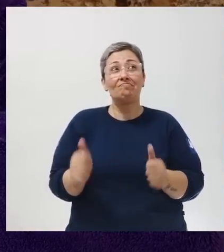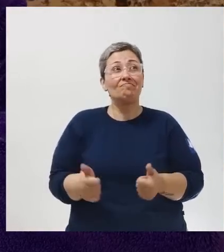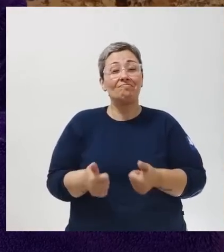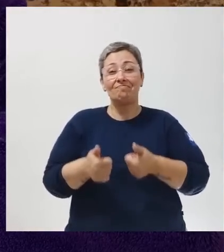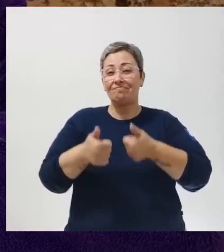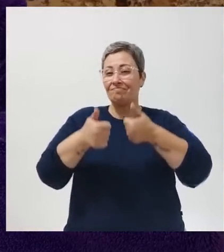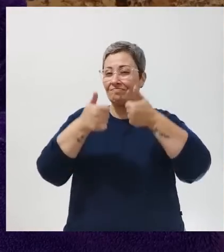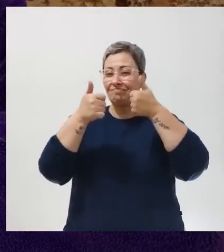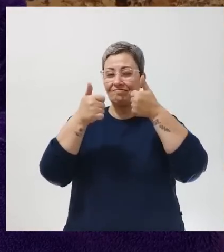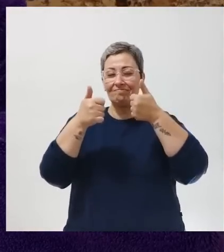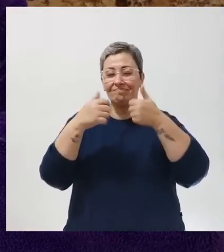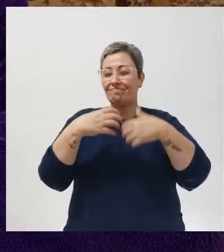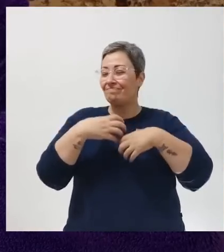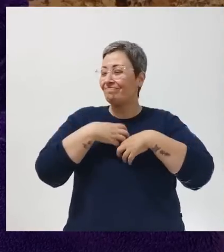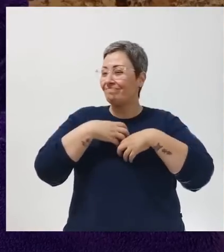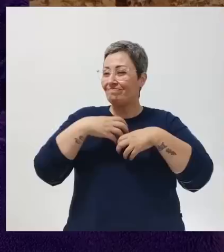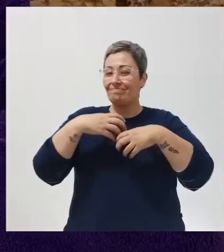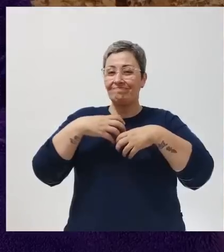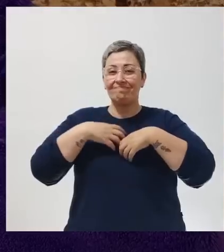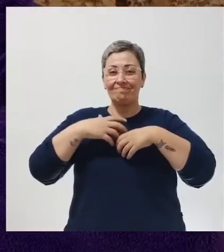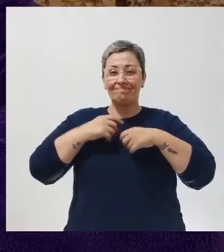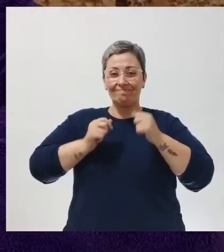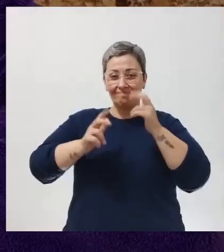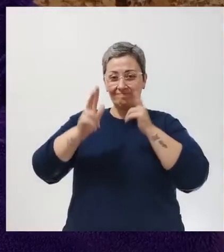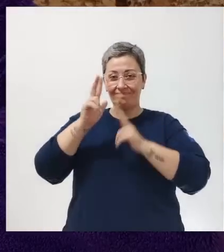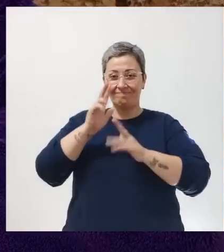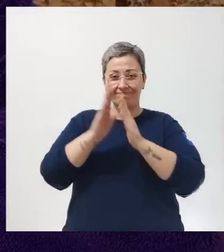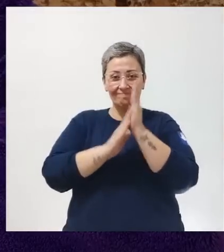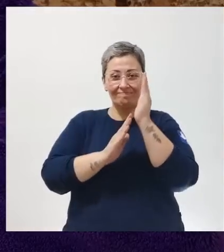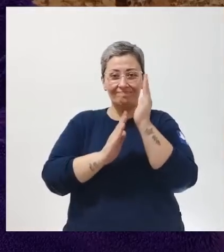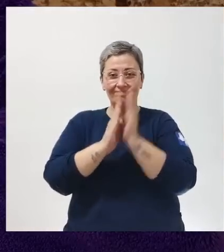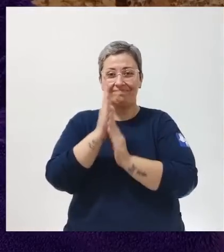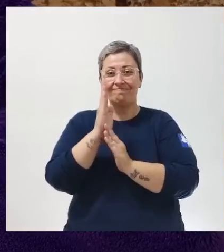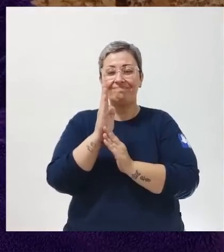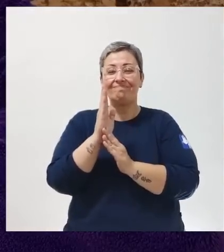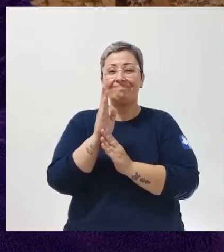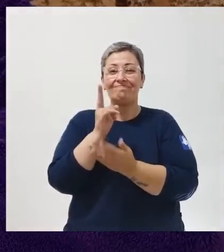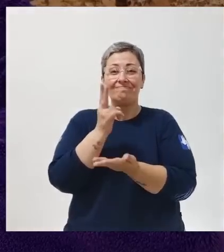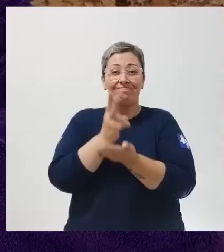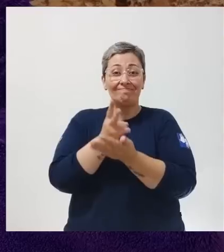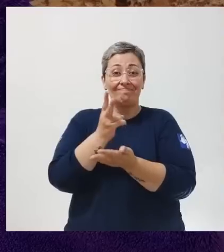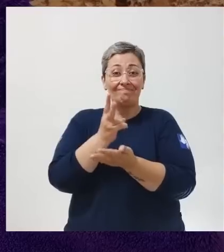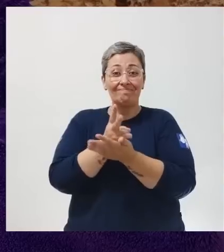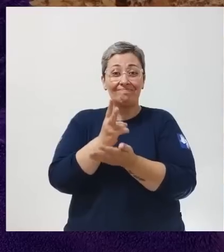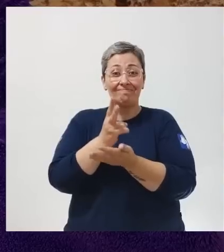Fica bem melhor, é só outra maneira de contar.